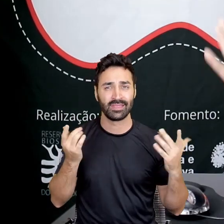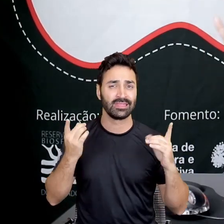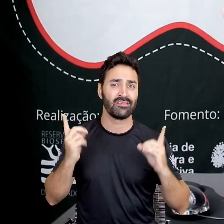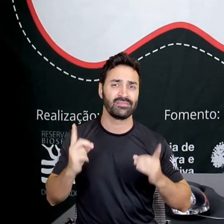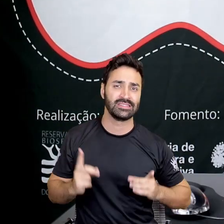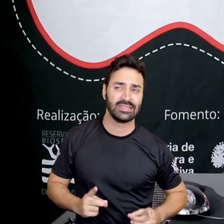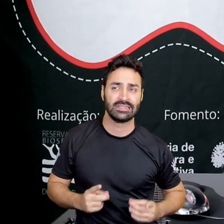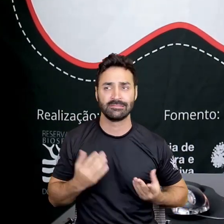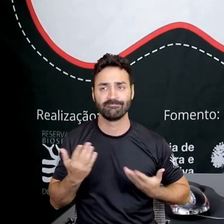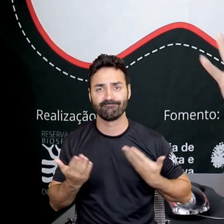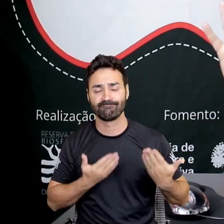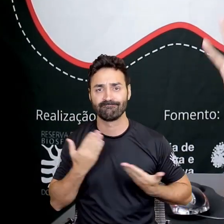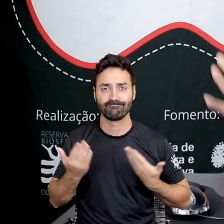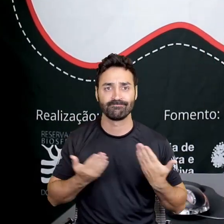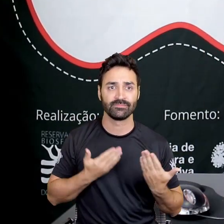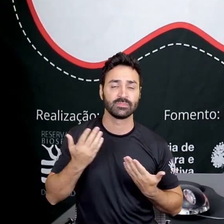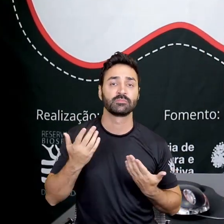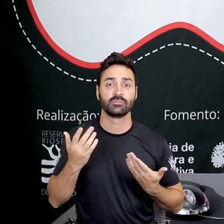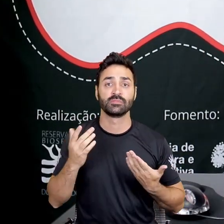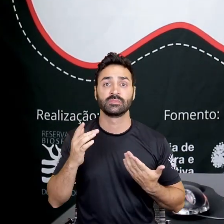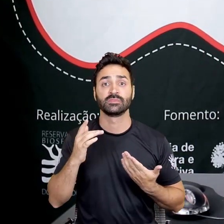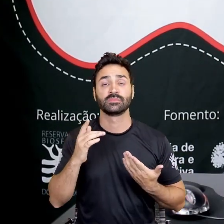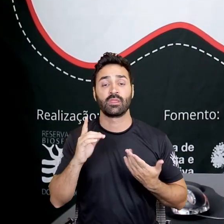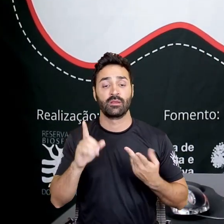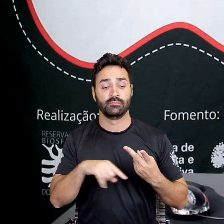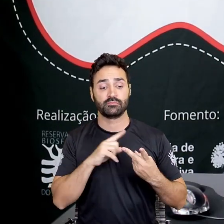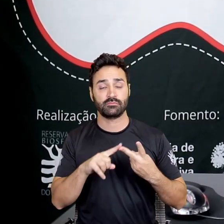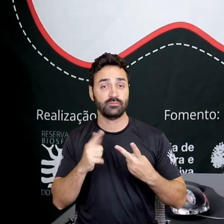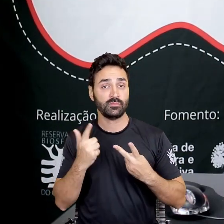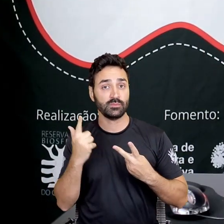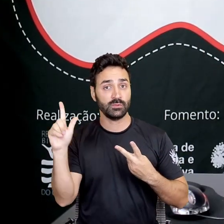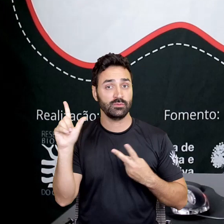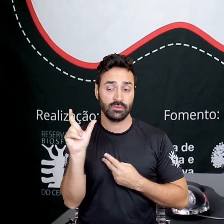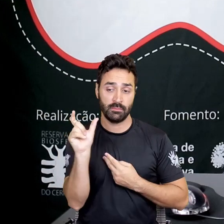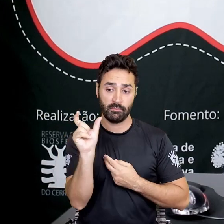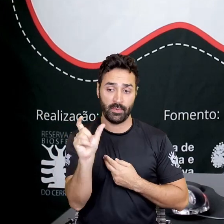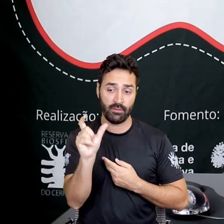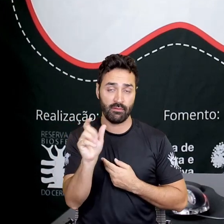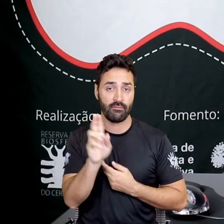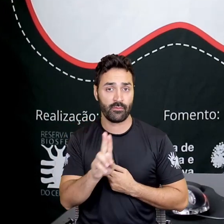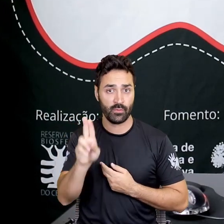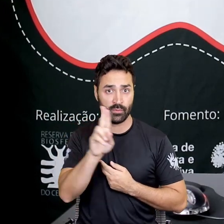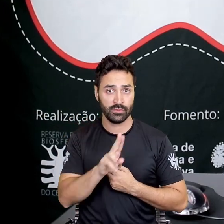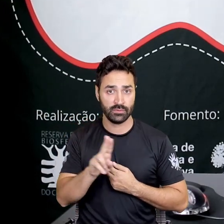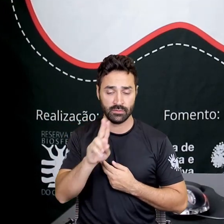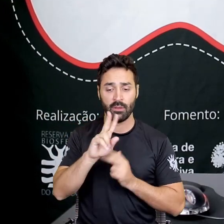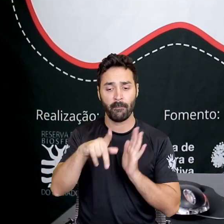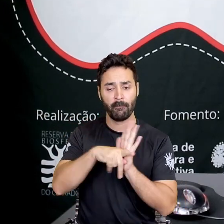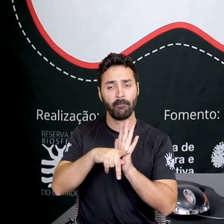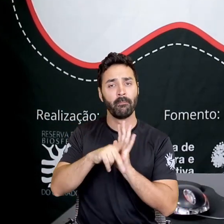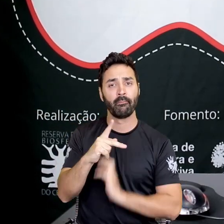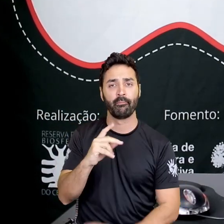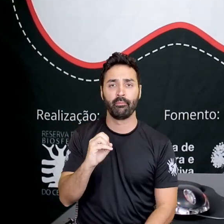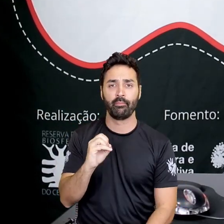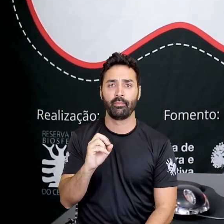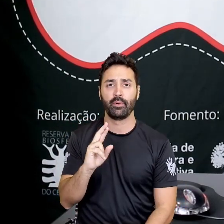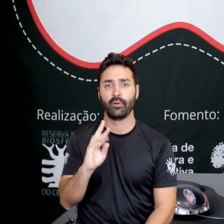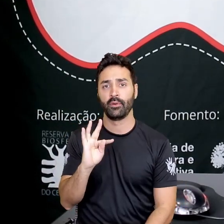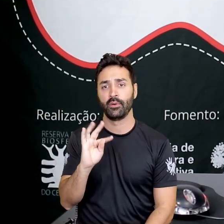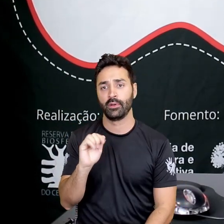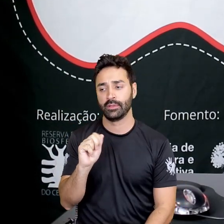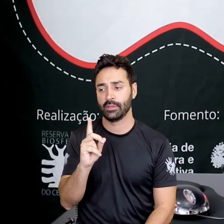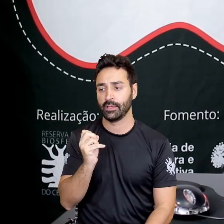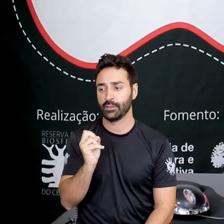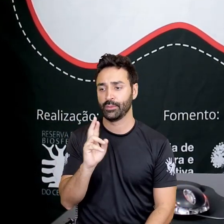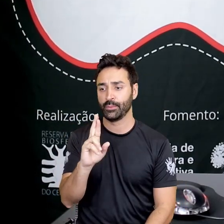puxo faço um link com um outro nome que a gente usa muito, de portador de deficiência,